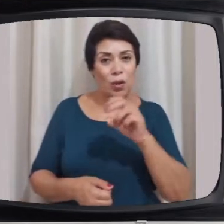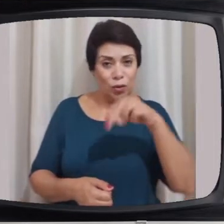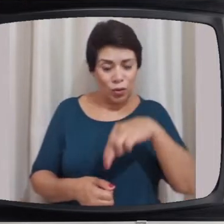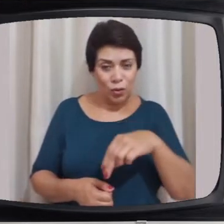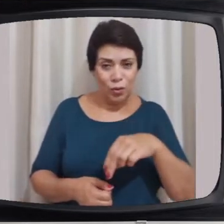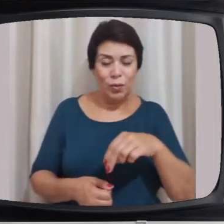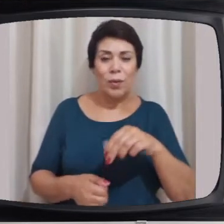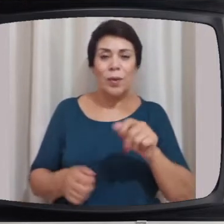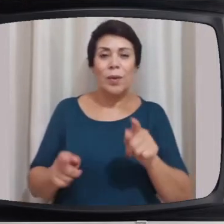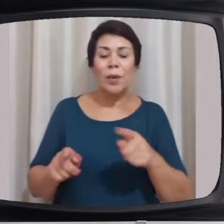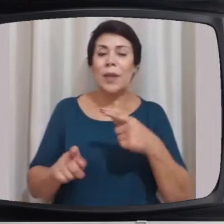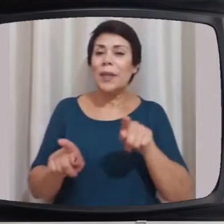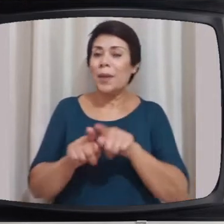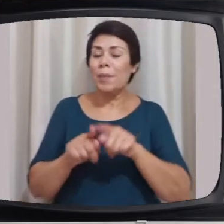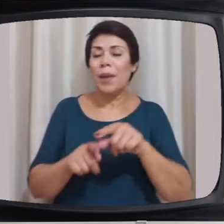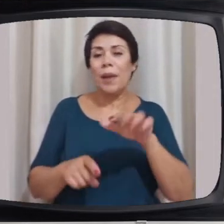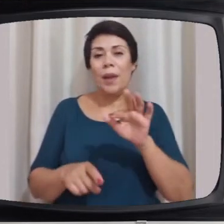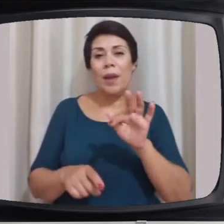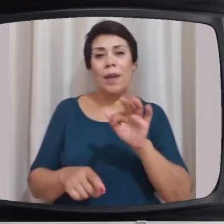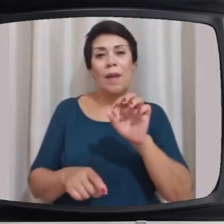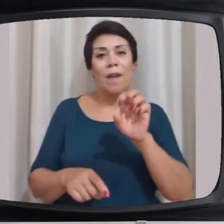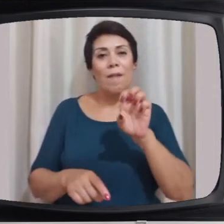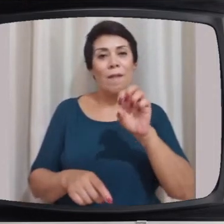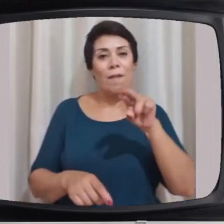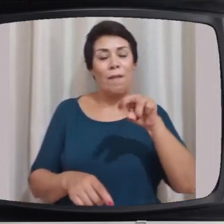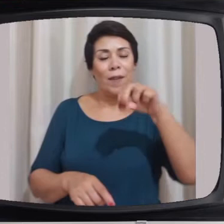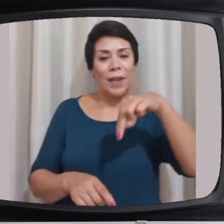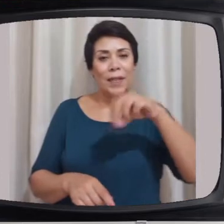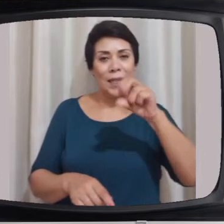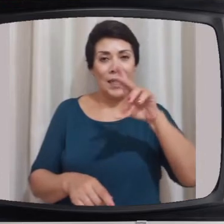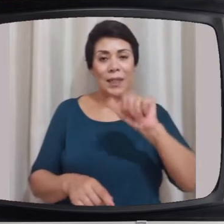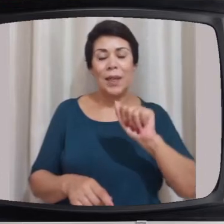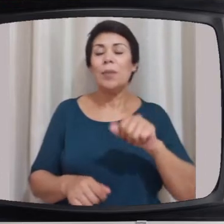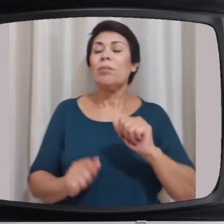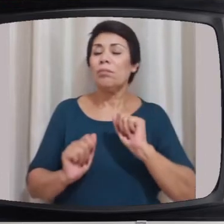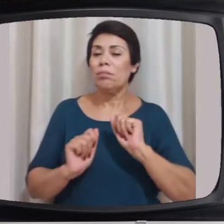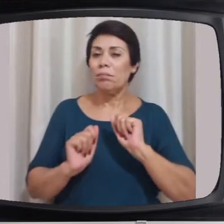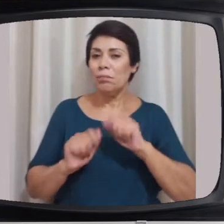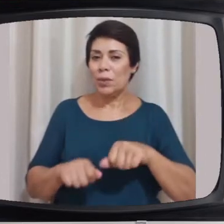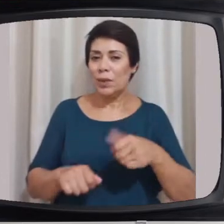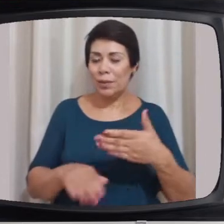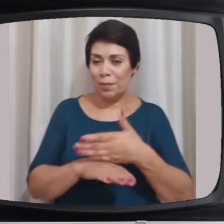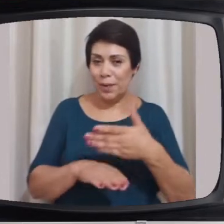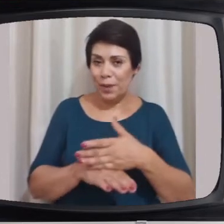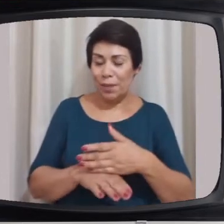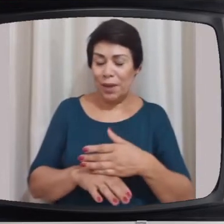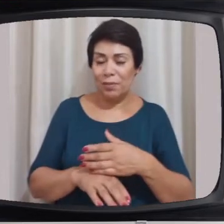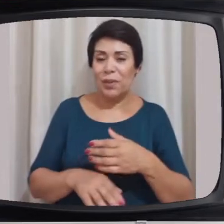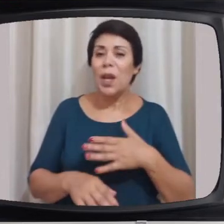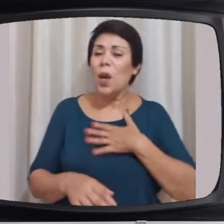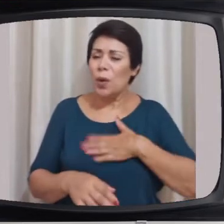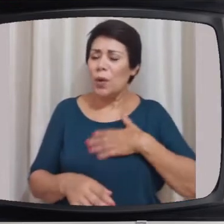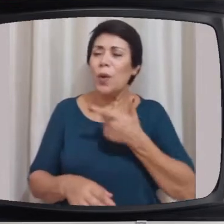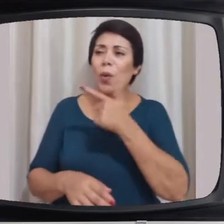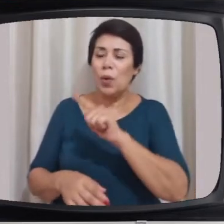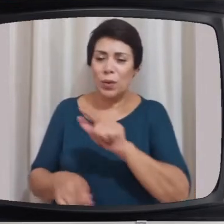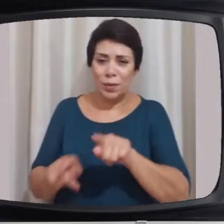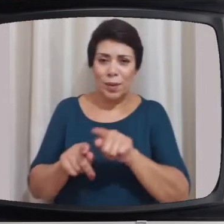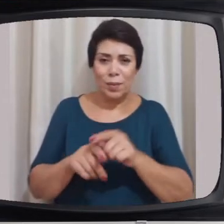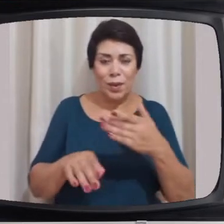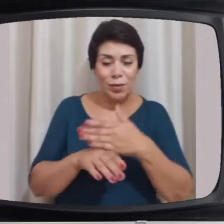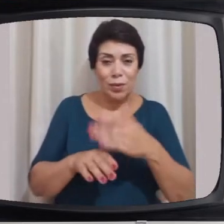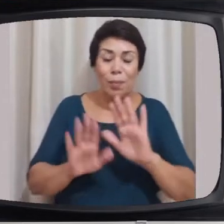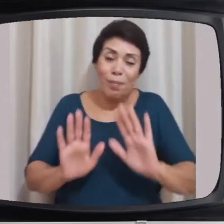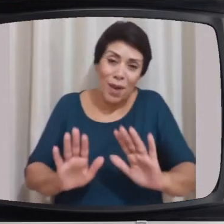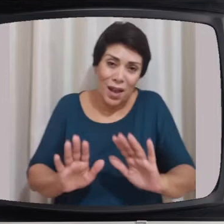puderam estar aqui conosco hoje. A gente adoraria ter o Coctus, o Richard e o Glauco, mas, infelizmente, nessas condições, né, eles